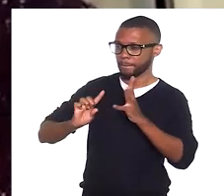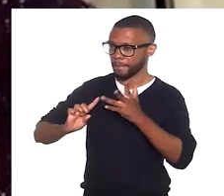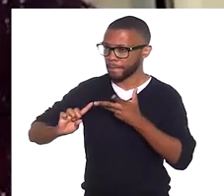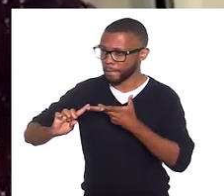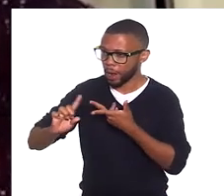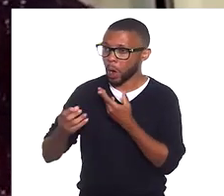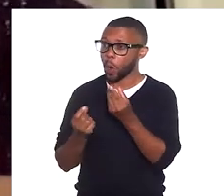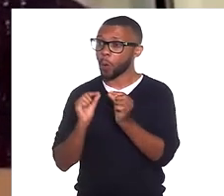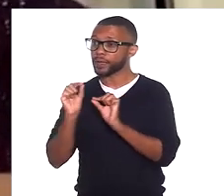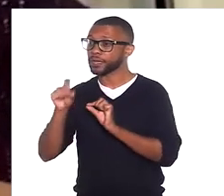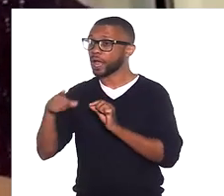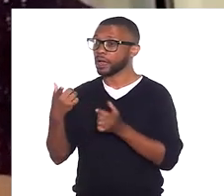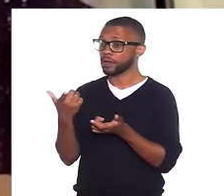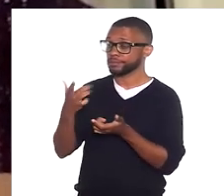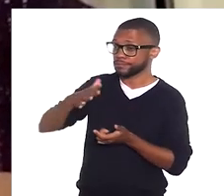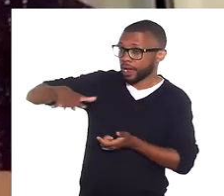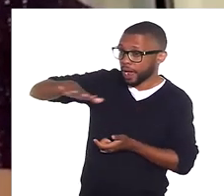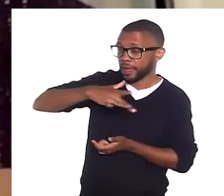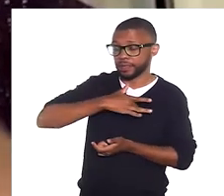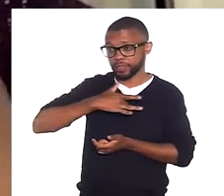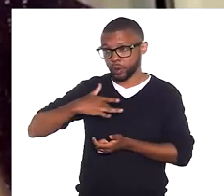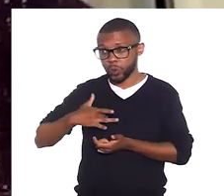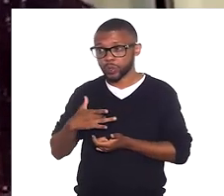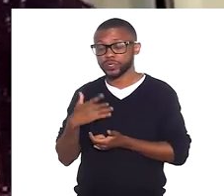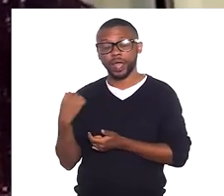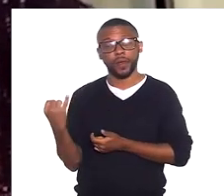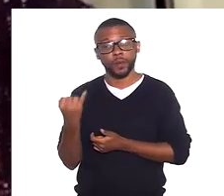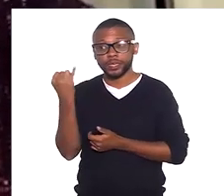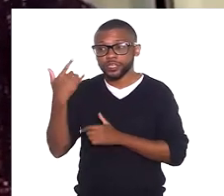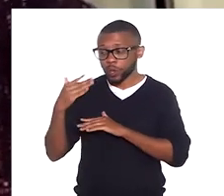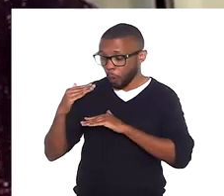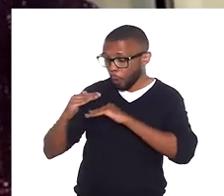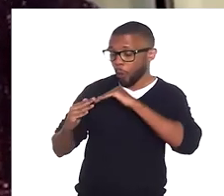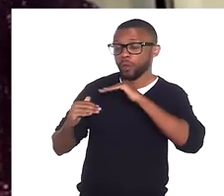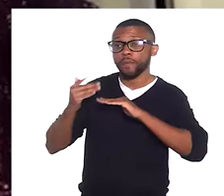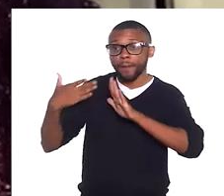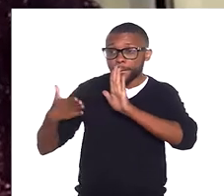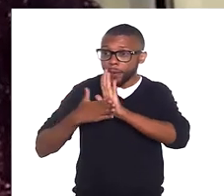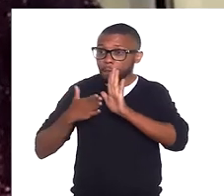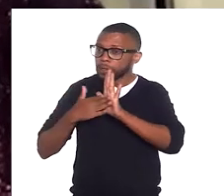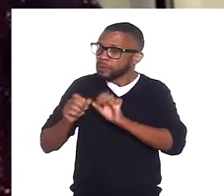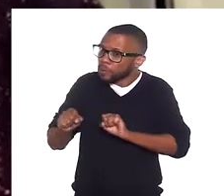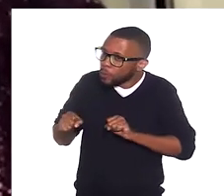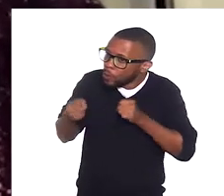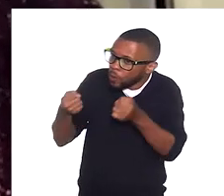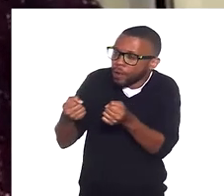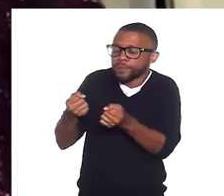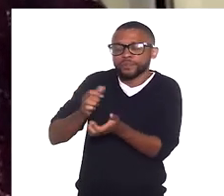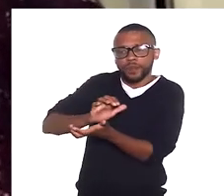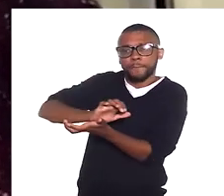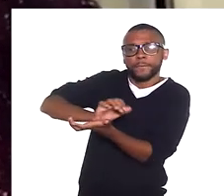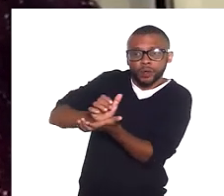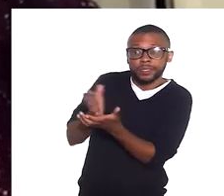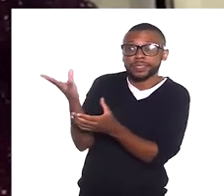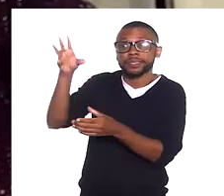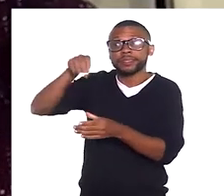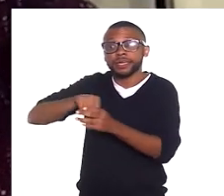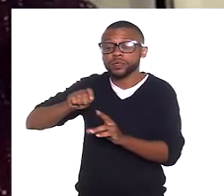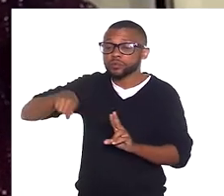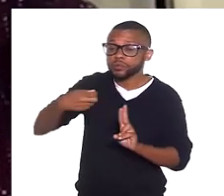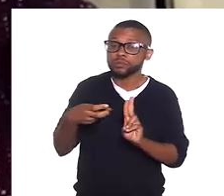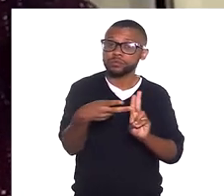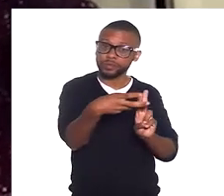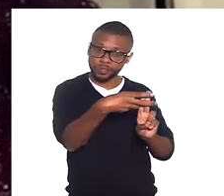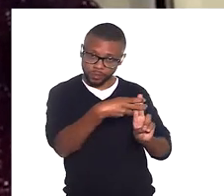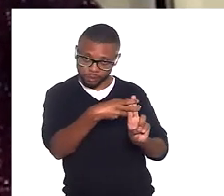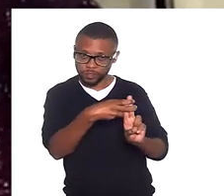entender o que é o Sistema Único de Saúde, a importância de construir uma proposta de enfrentamento ao racismo dentro do Sistema